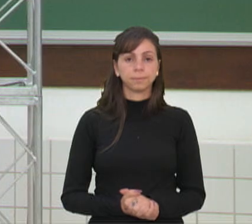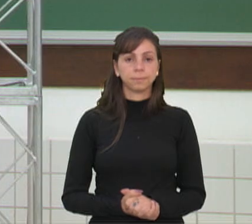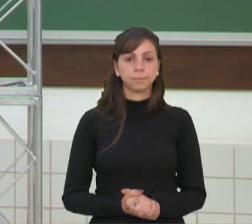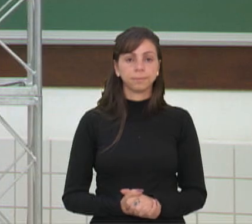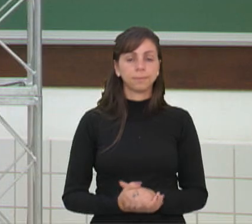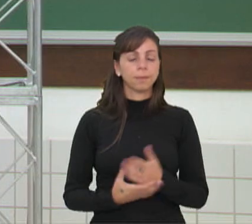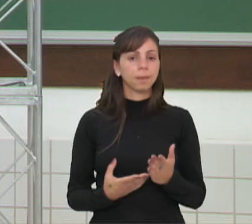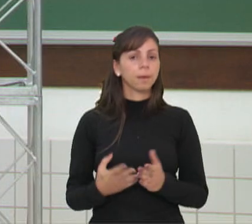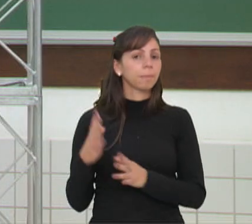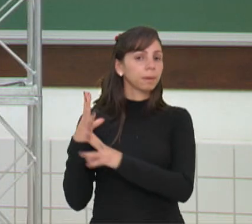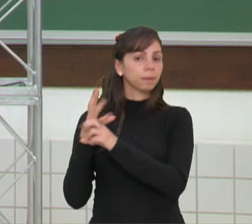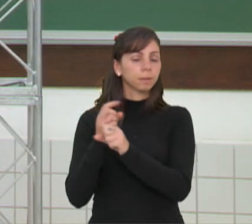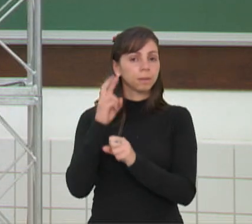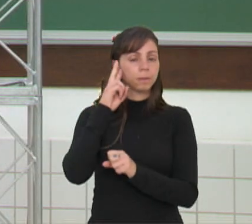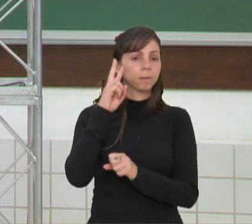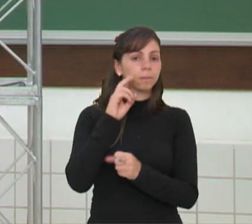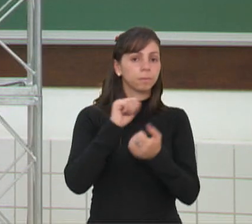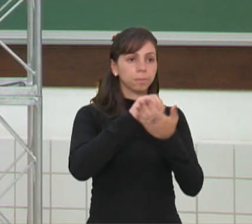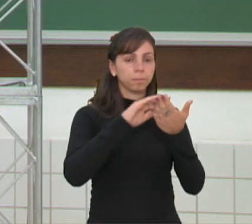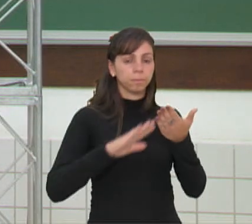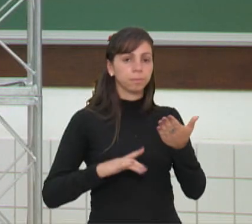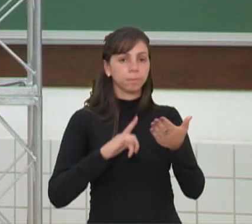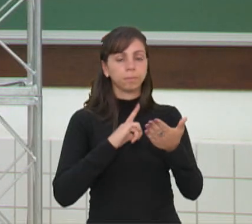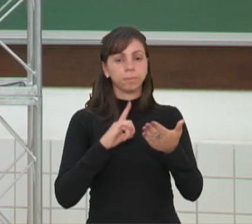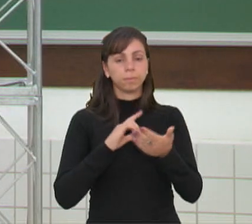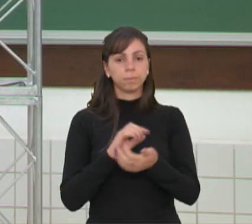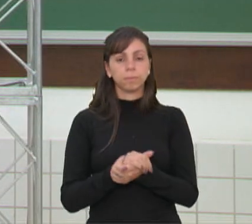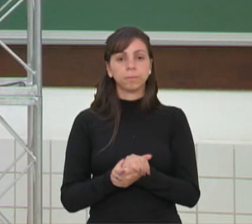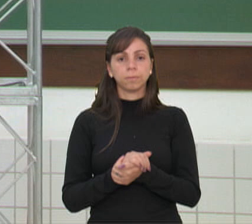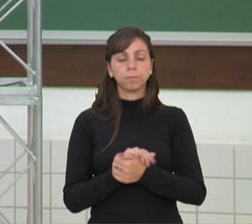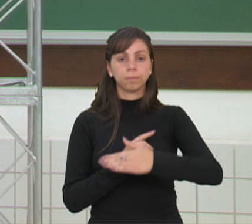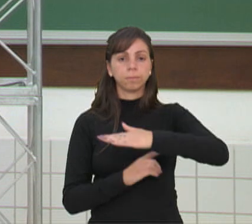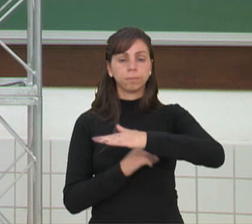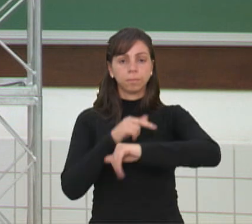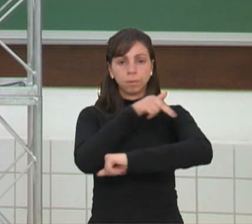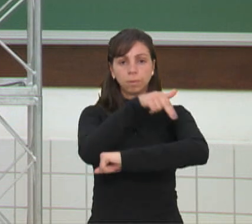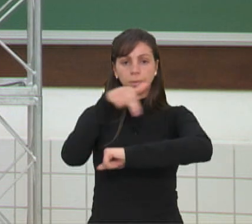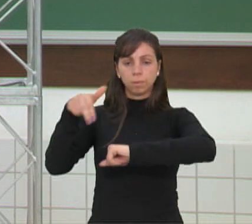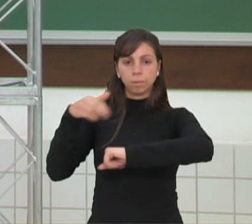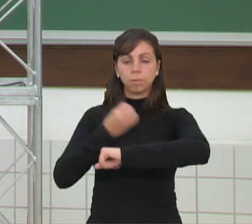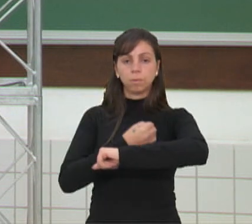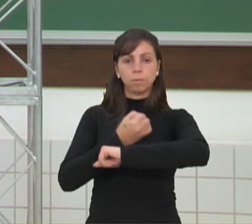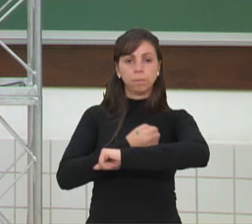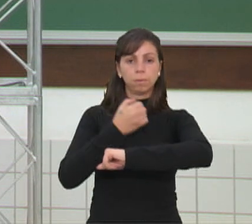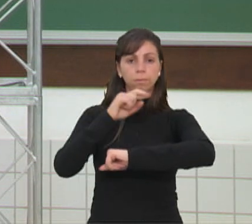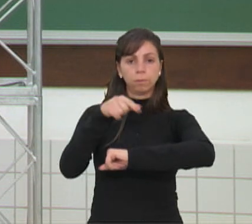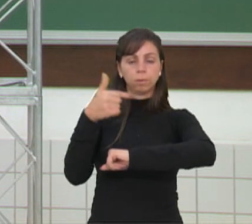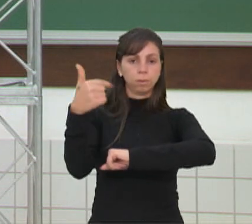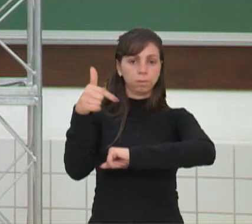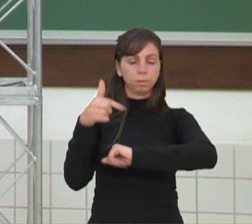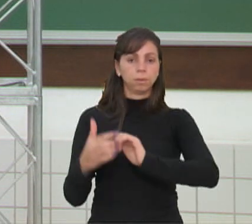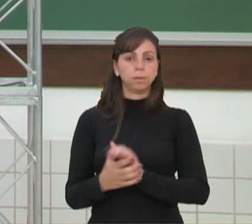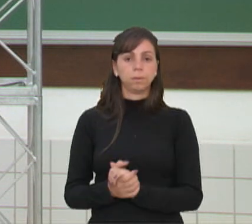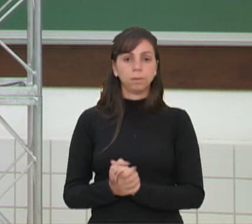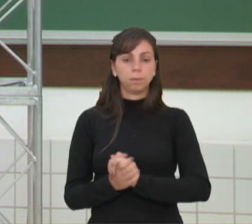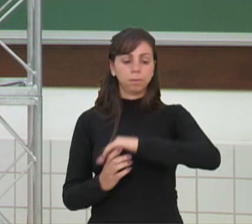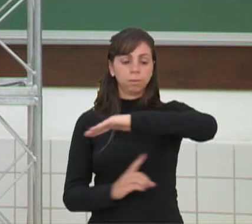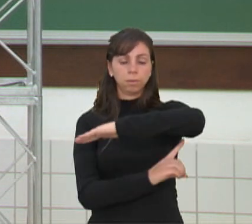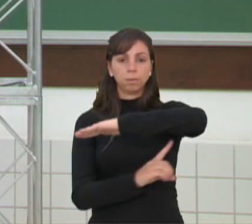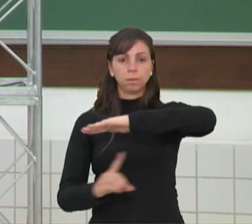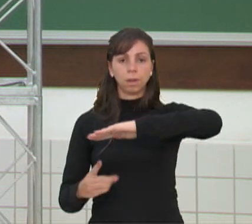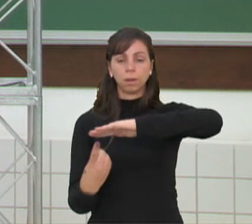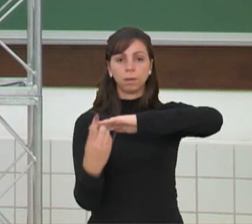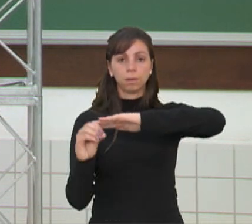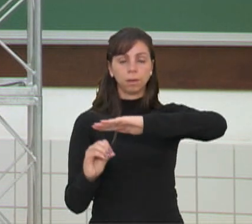Então, só para te lembrar, nesse exercício, o numerador vai ser o número sem a vírgula e o denominador 10 se